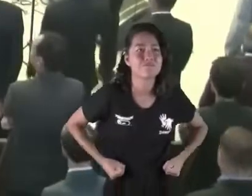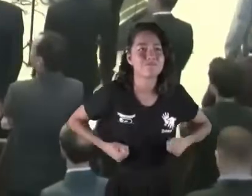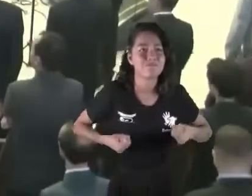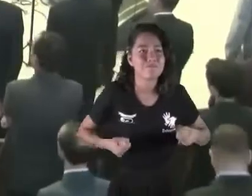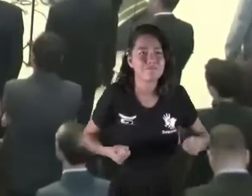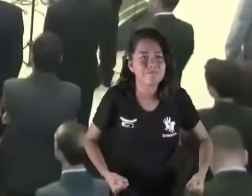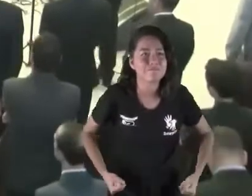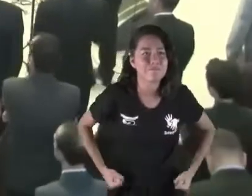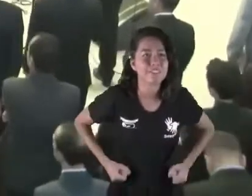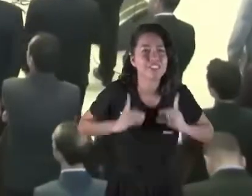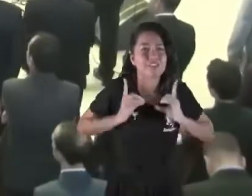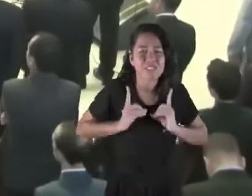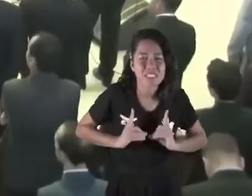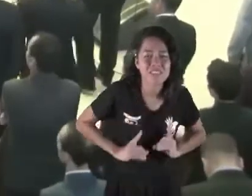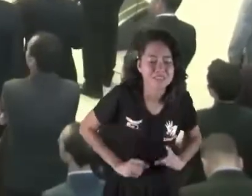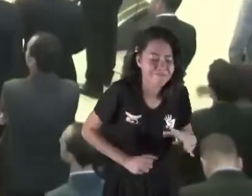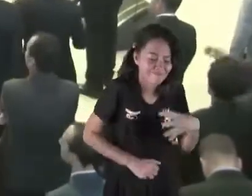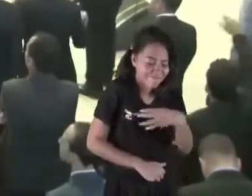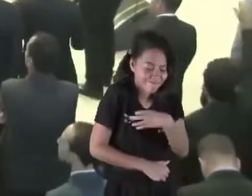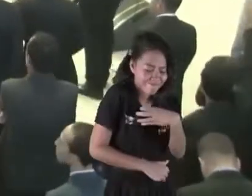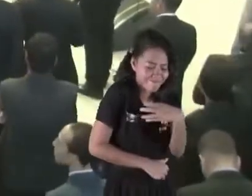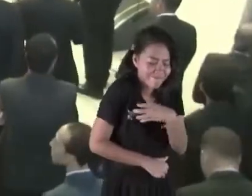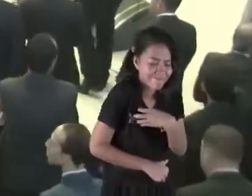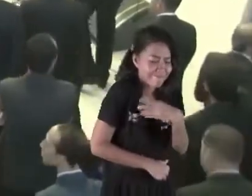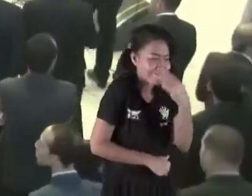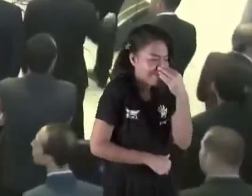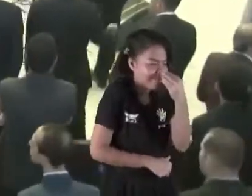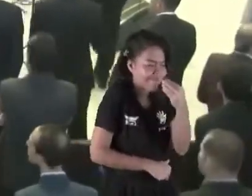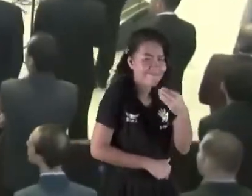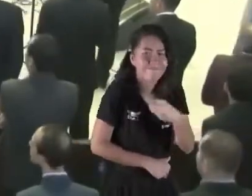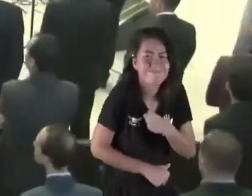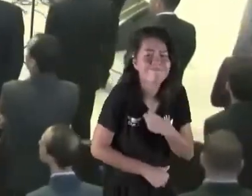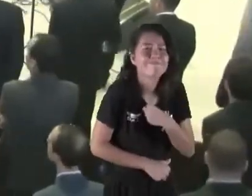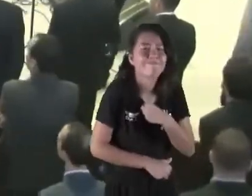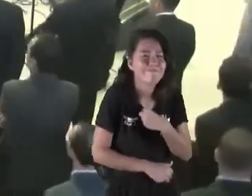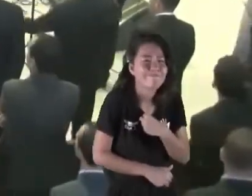chegou 68. 69.